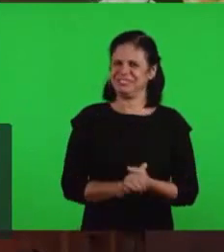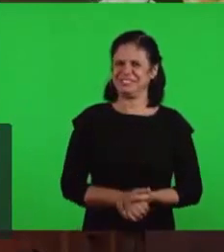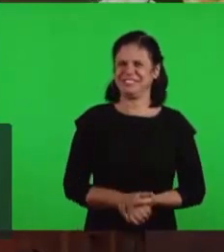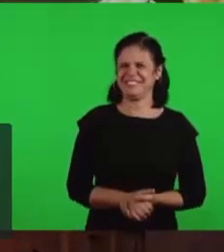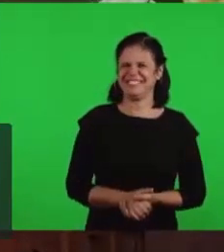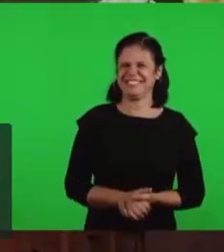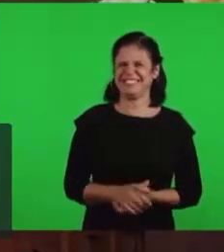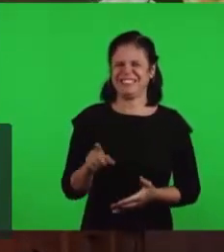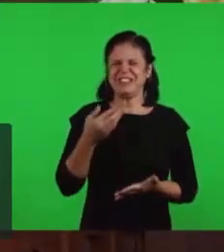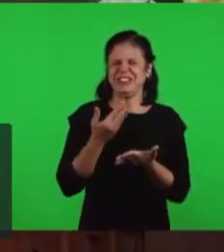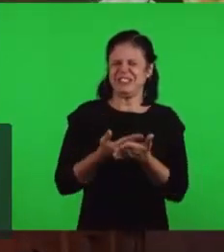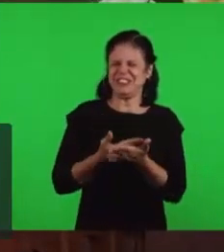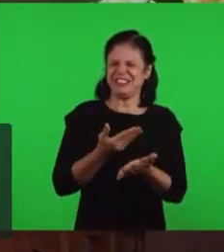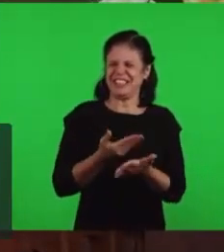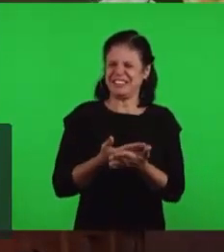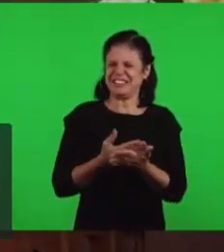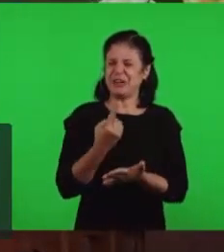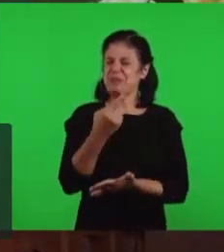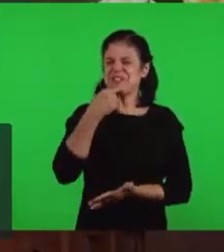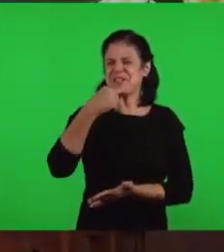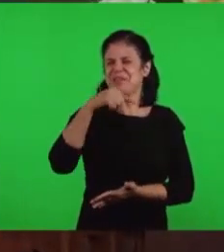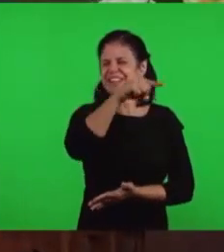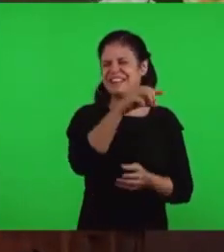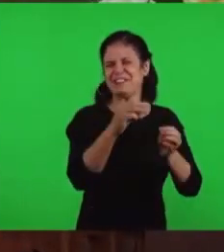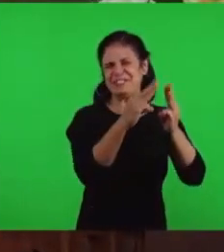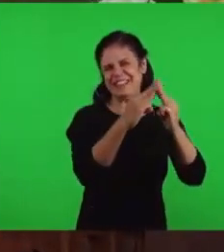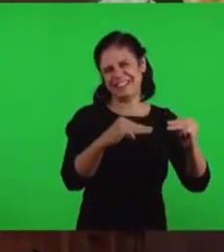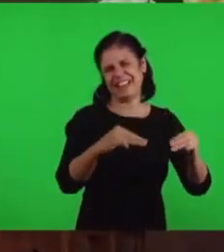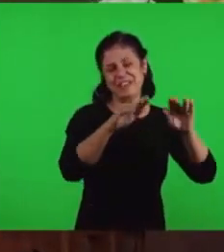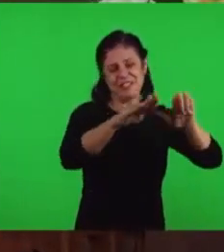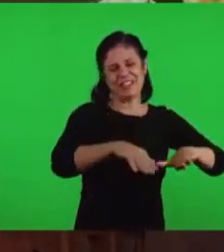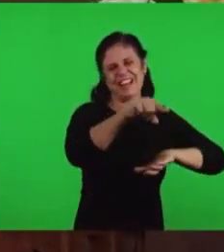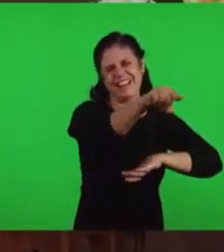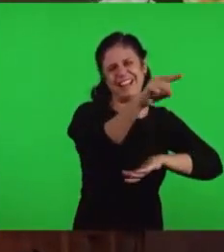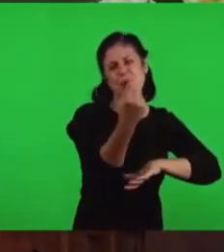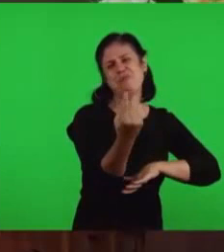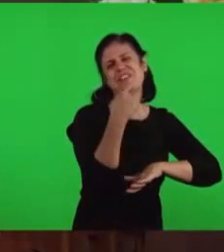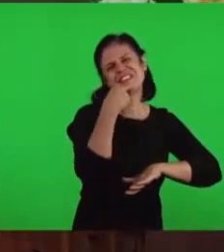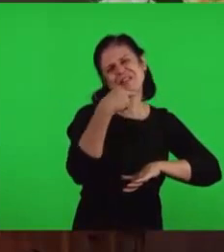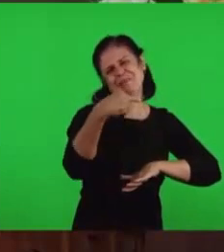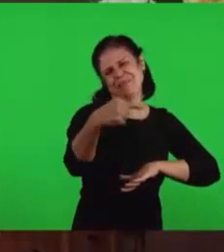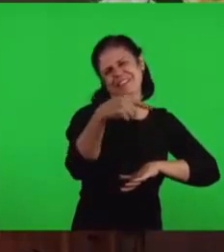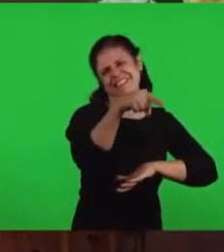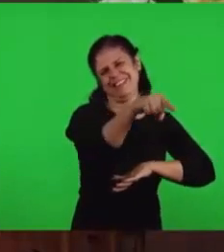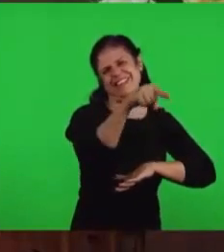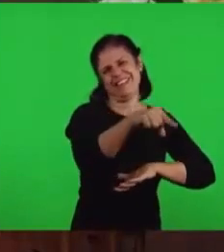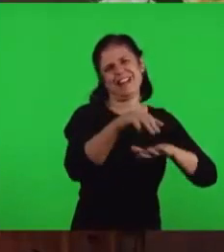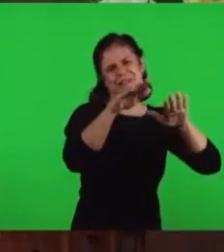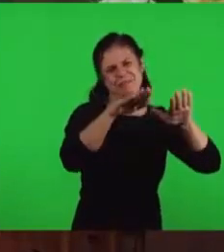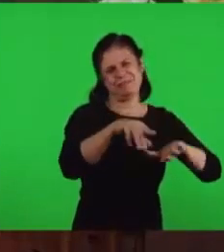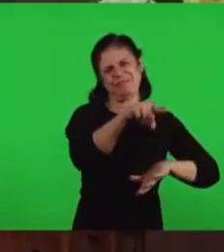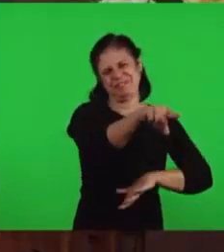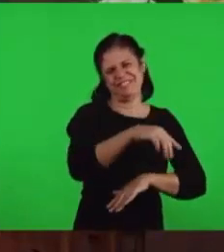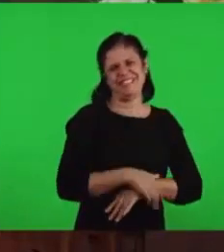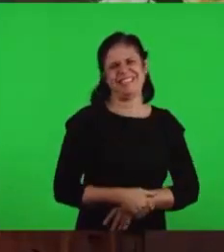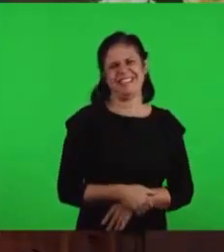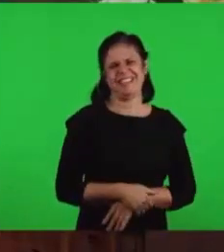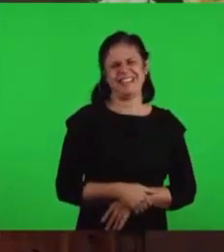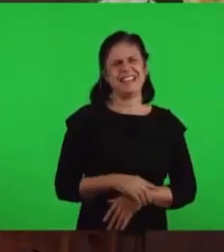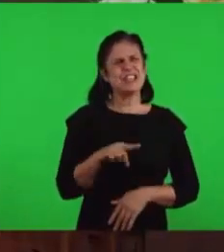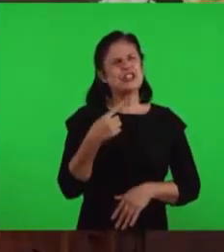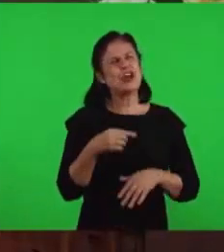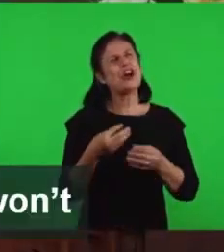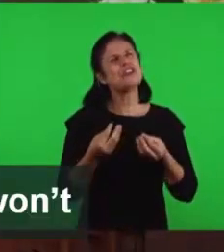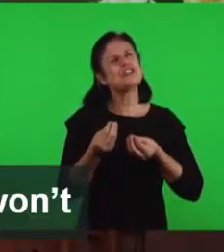como ficará essa primeira reunião aqueles que a participação desses irmãos de que forma nós podemos ampliar